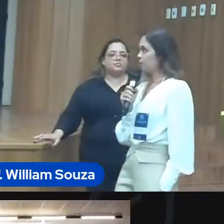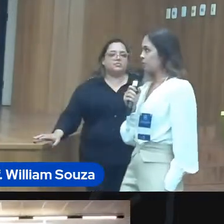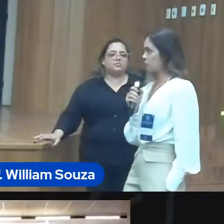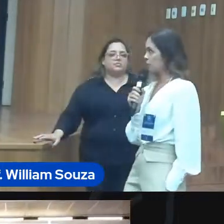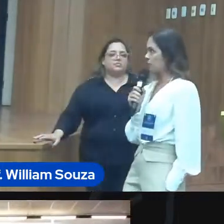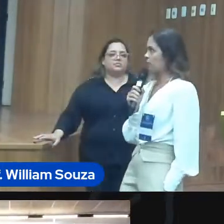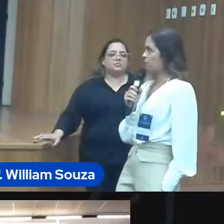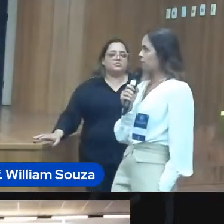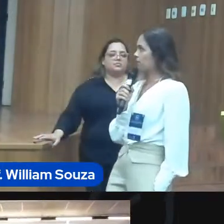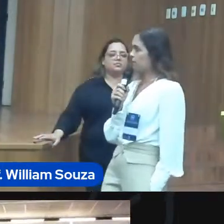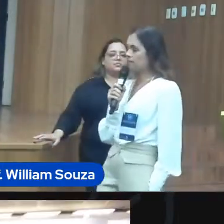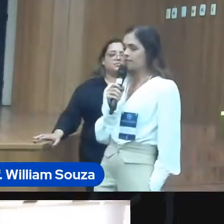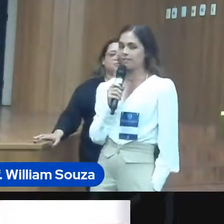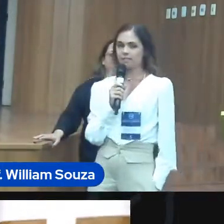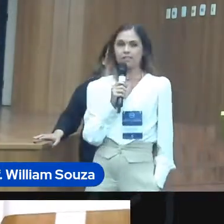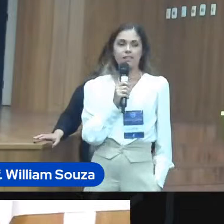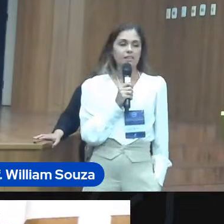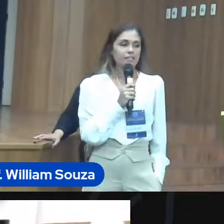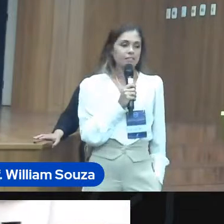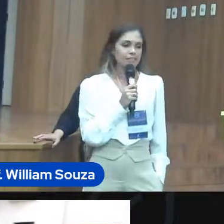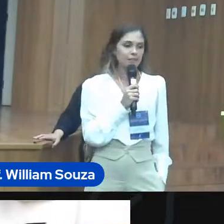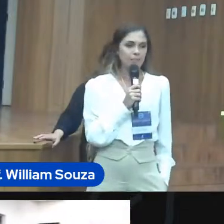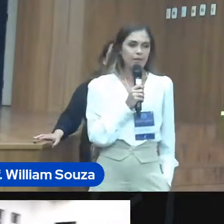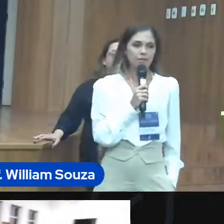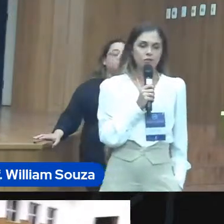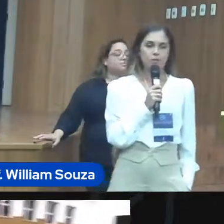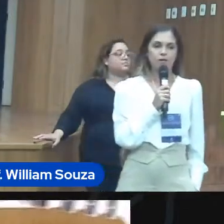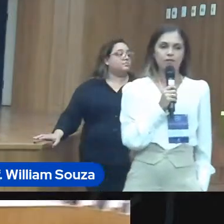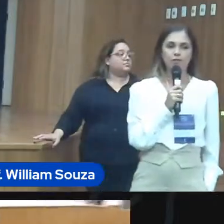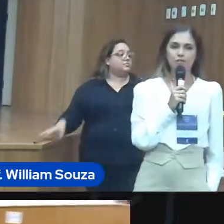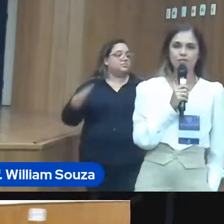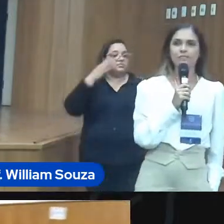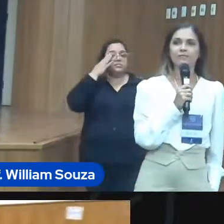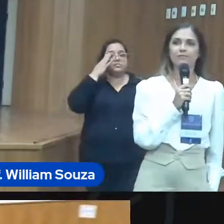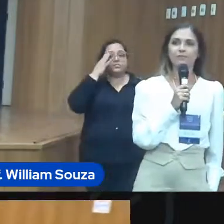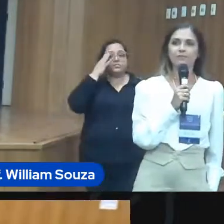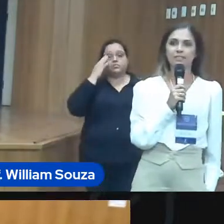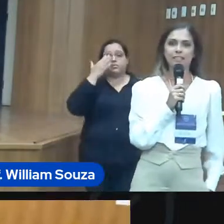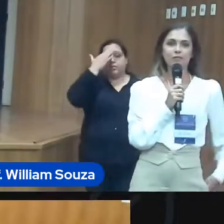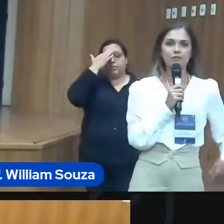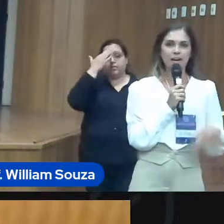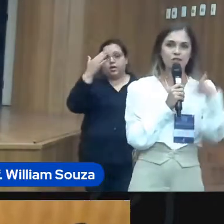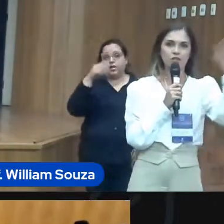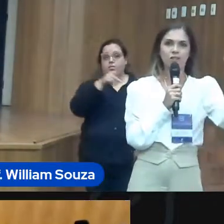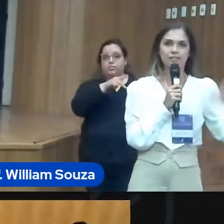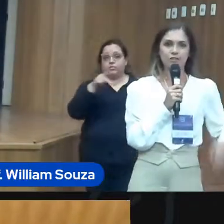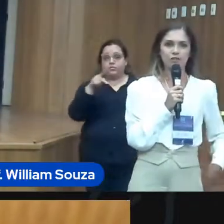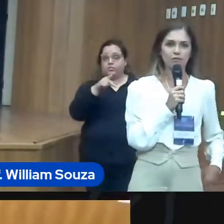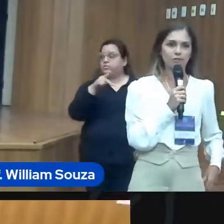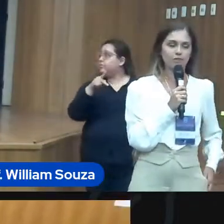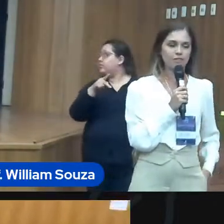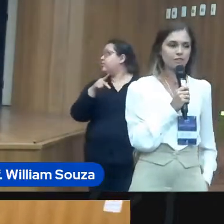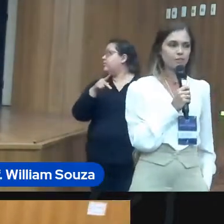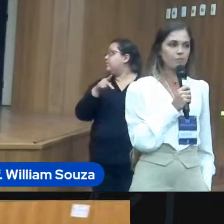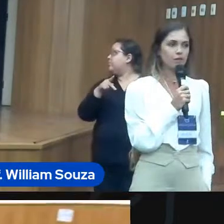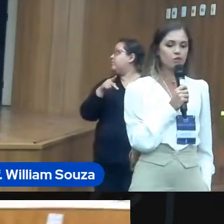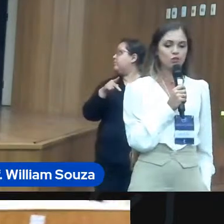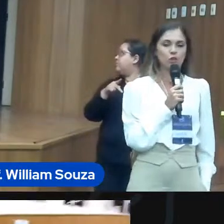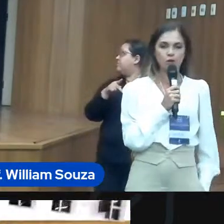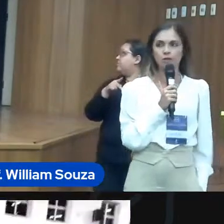Obrigada, professor Carlos Matias. Que palestra maravilhosa. Que viagem, né, que a gente fez